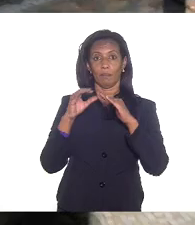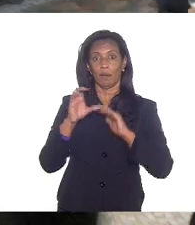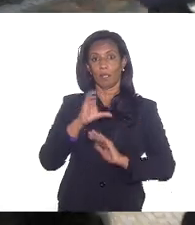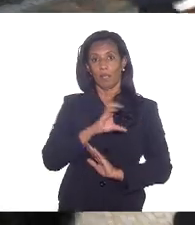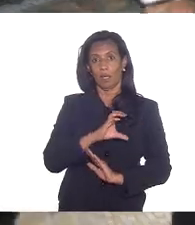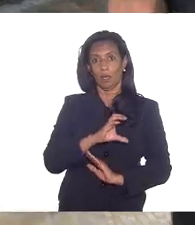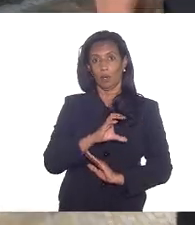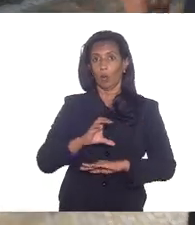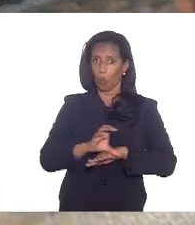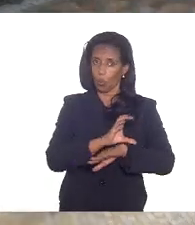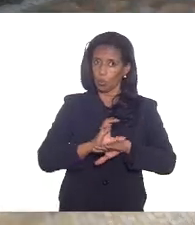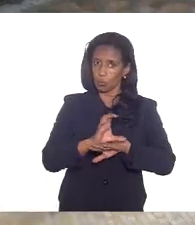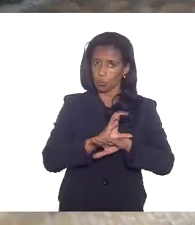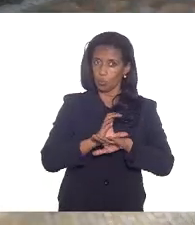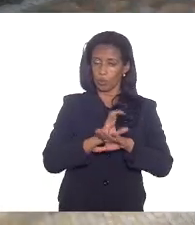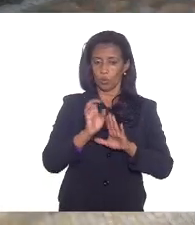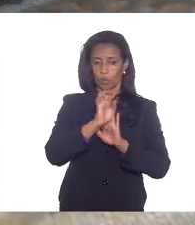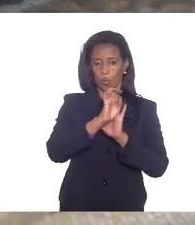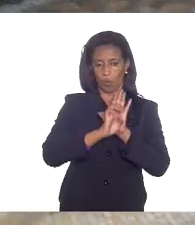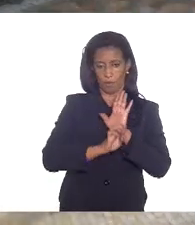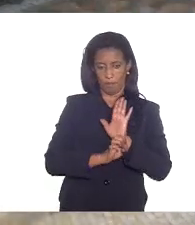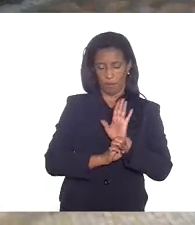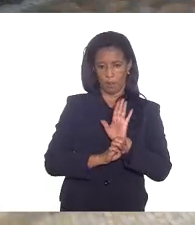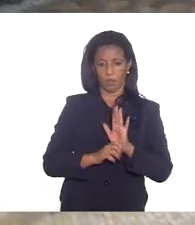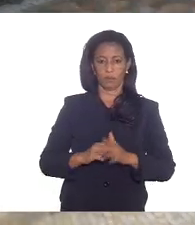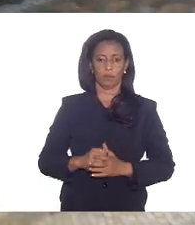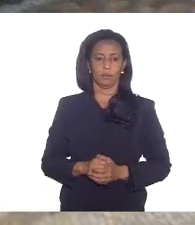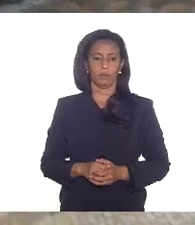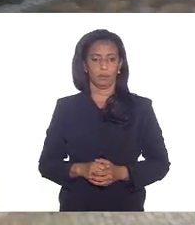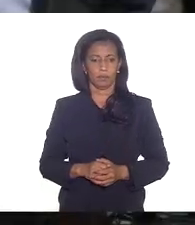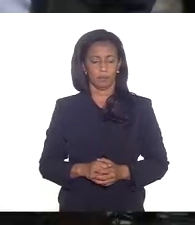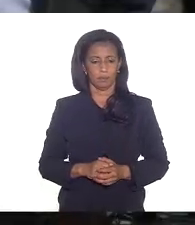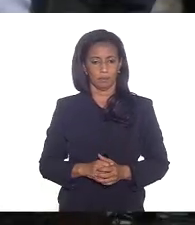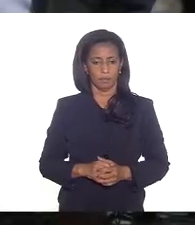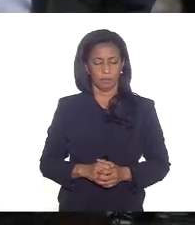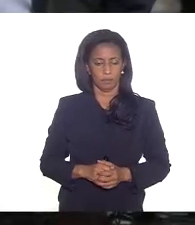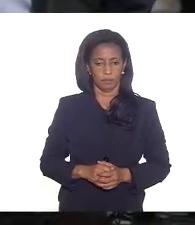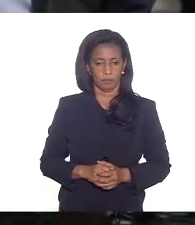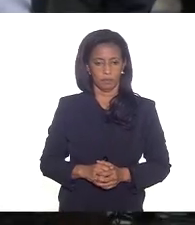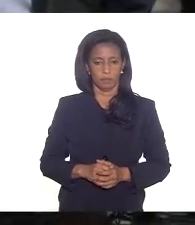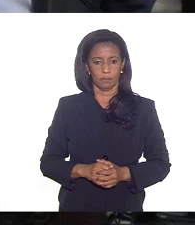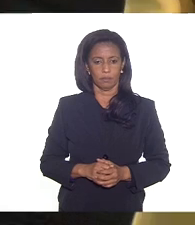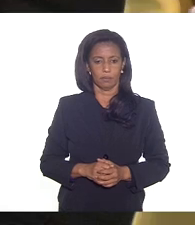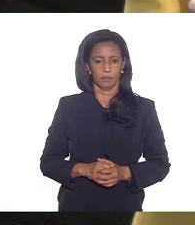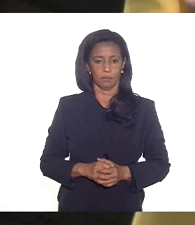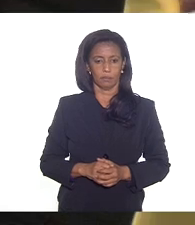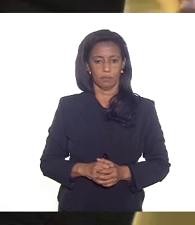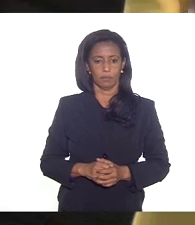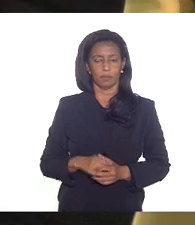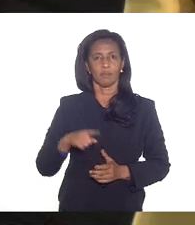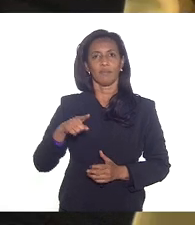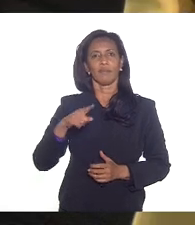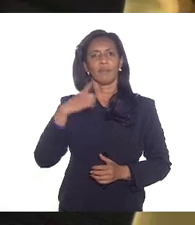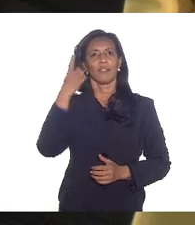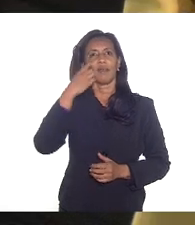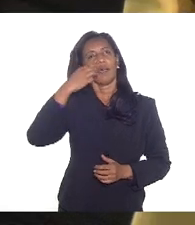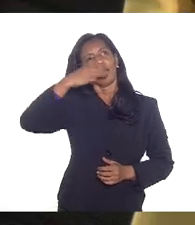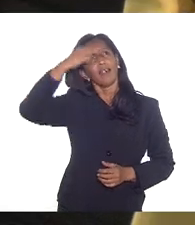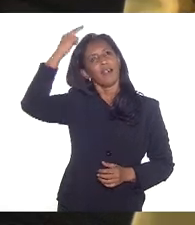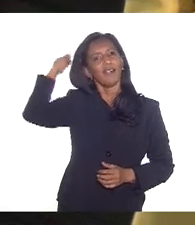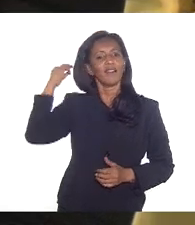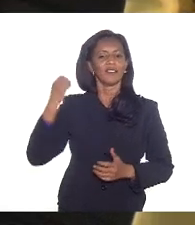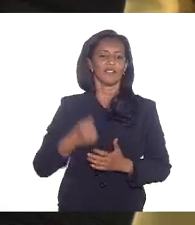com emendas seu presente que o presidente sim Deputado hoje Deputado Márcio Pacheco